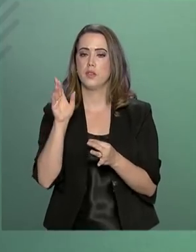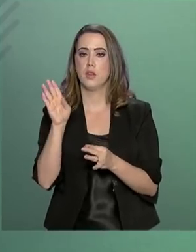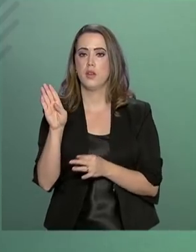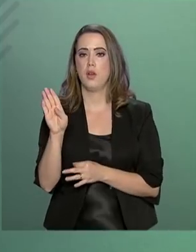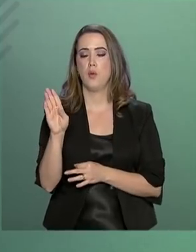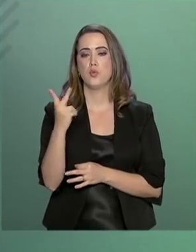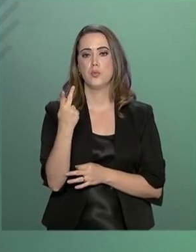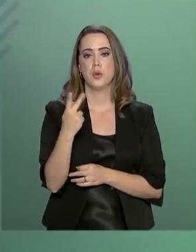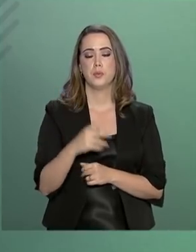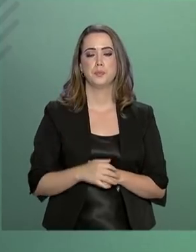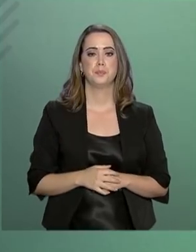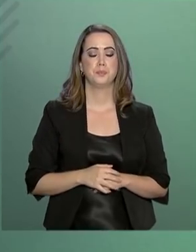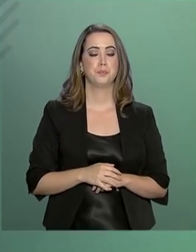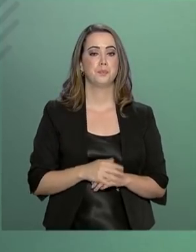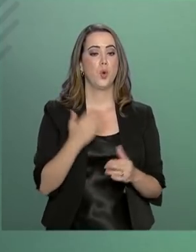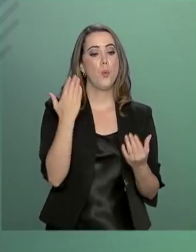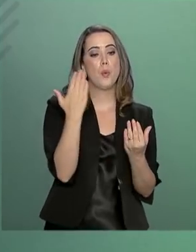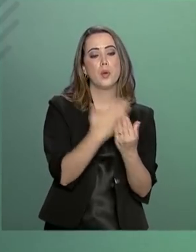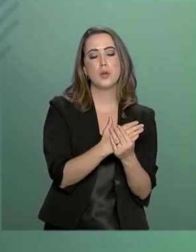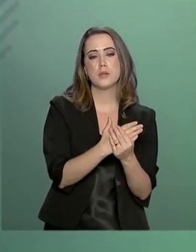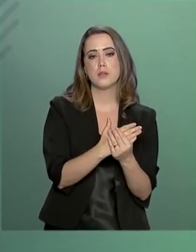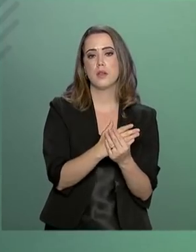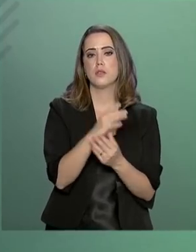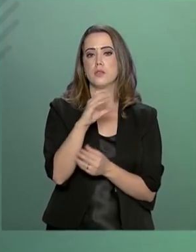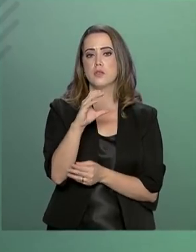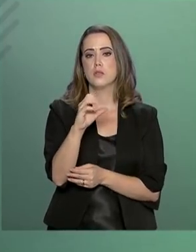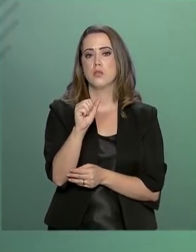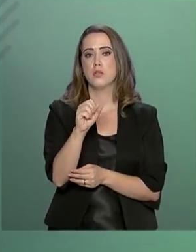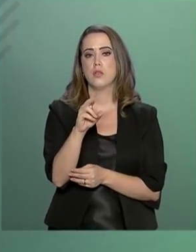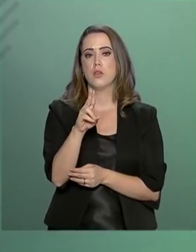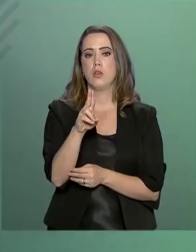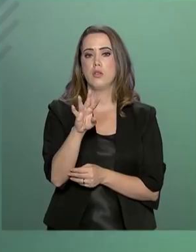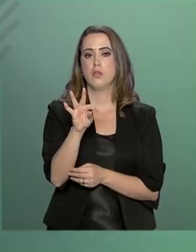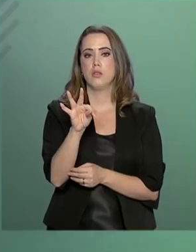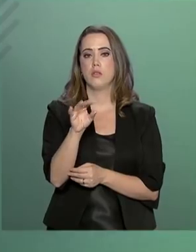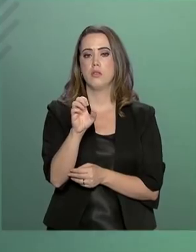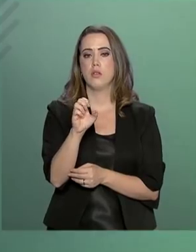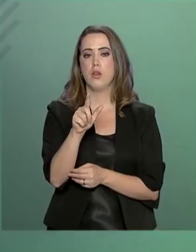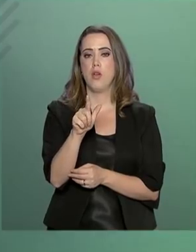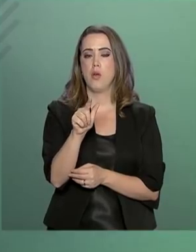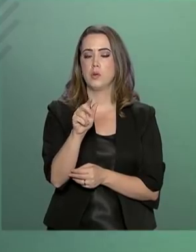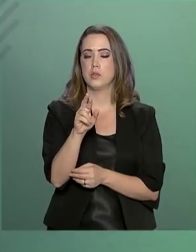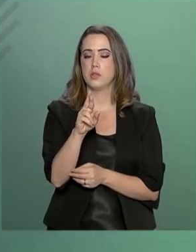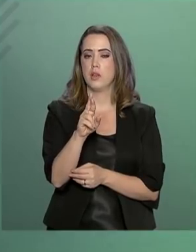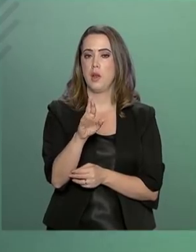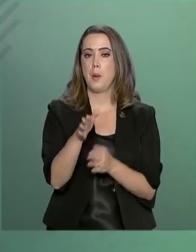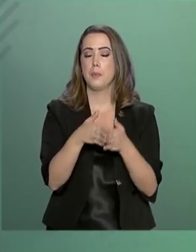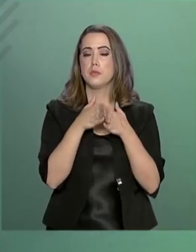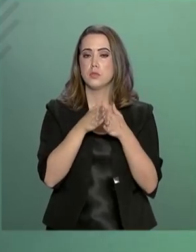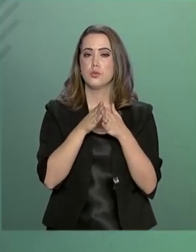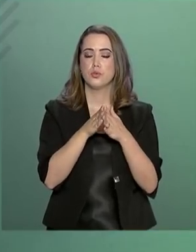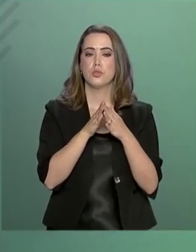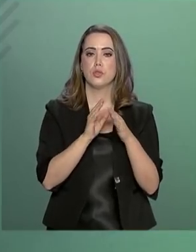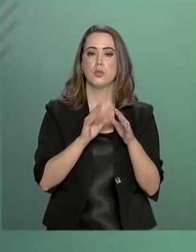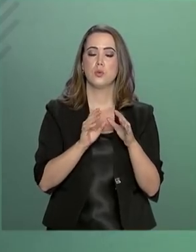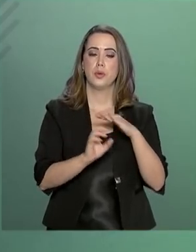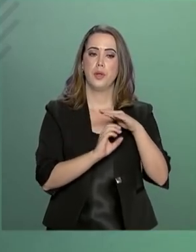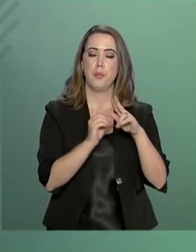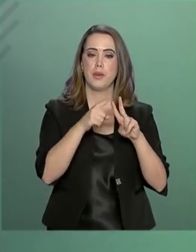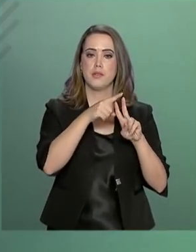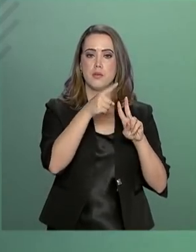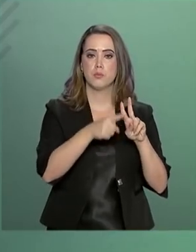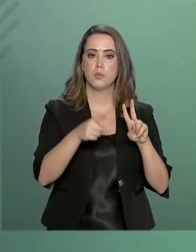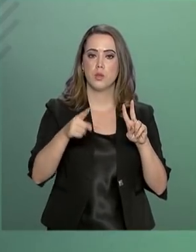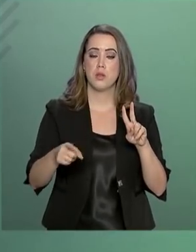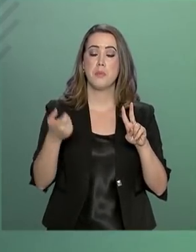Horizonte uma ação cautelar solicitando que a mineradora Vale seja obrigada